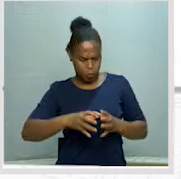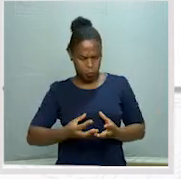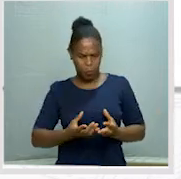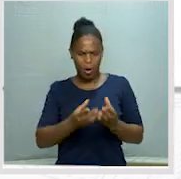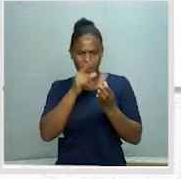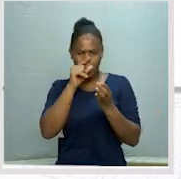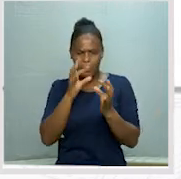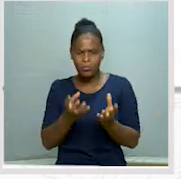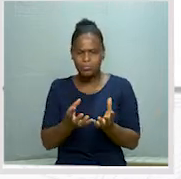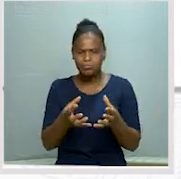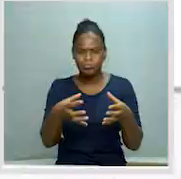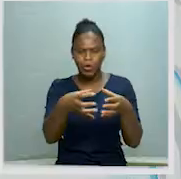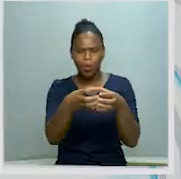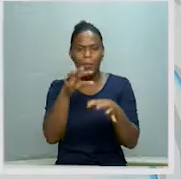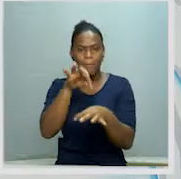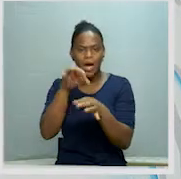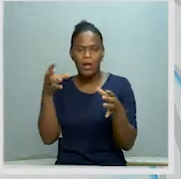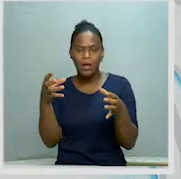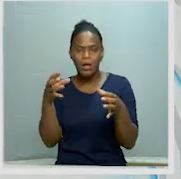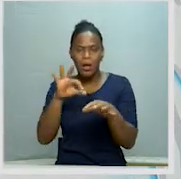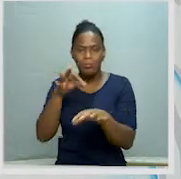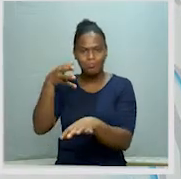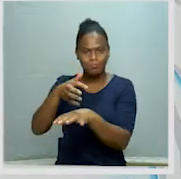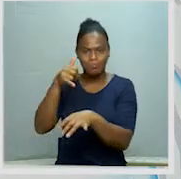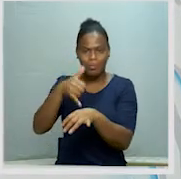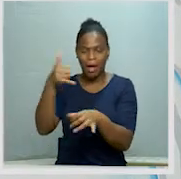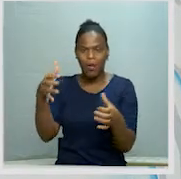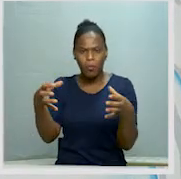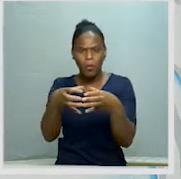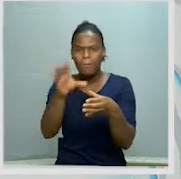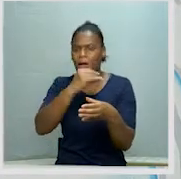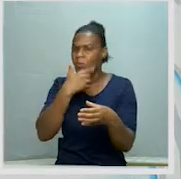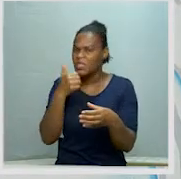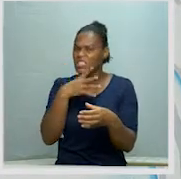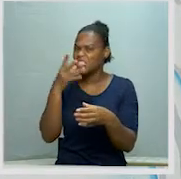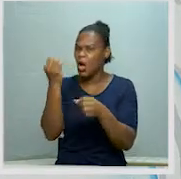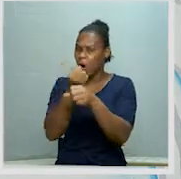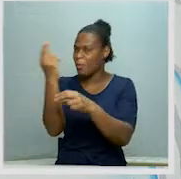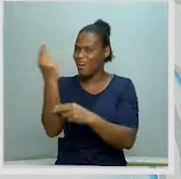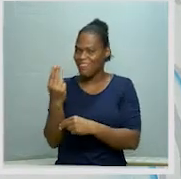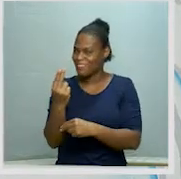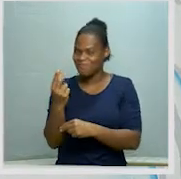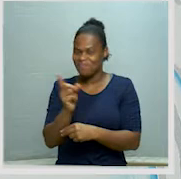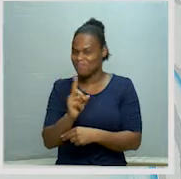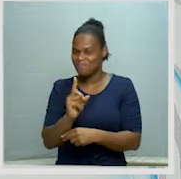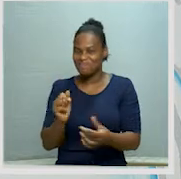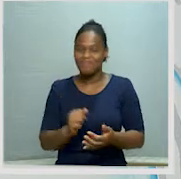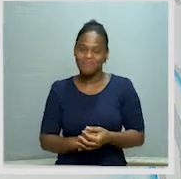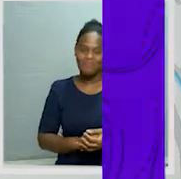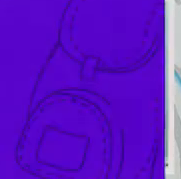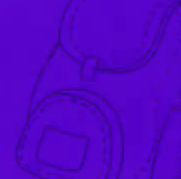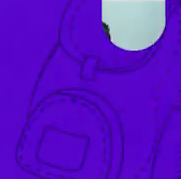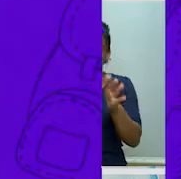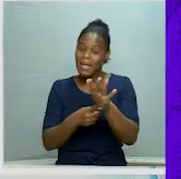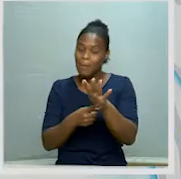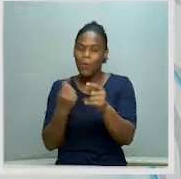por mais lindo que sejam, não são considerados obra de arte.